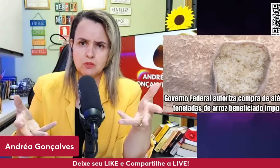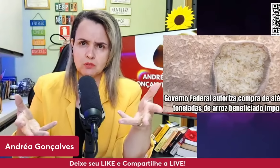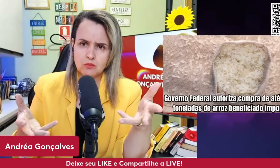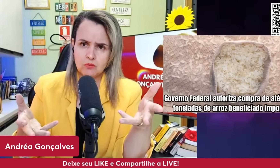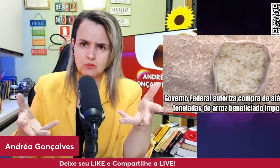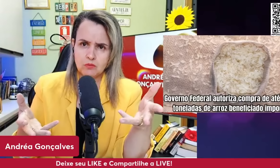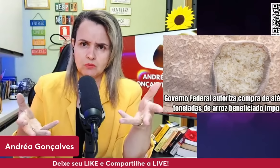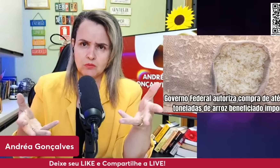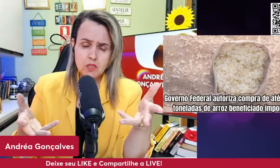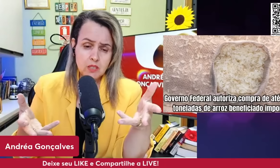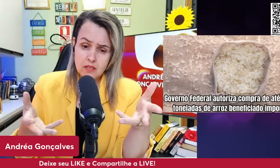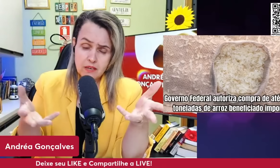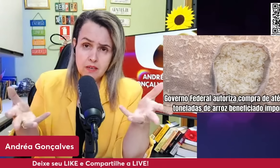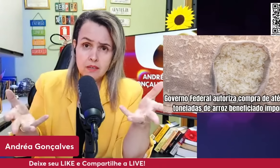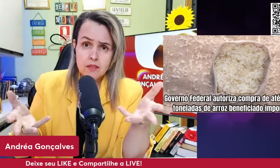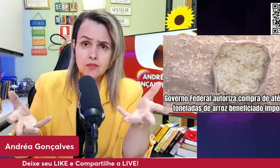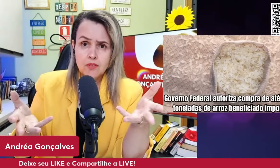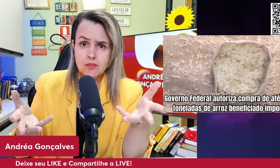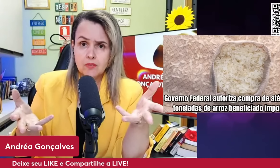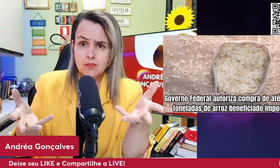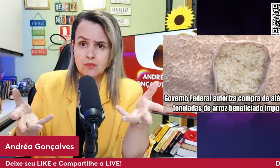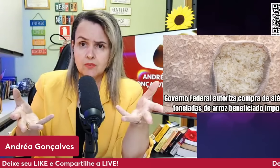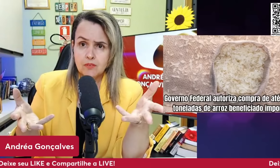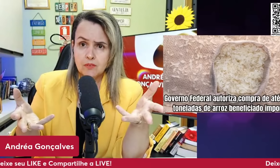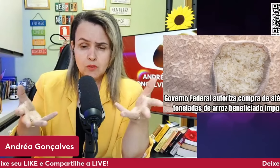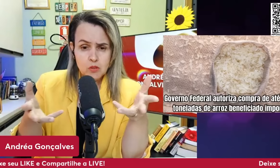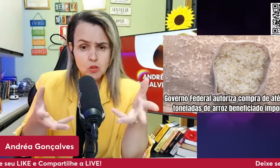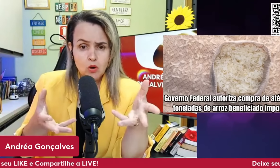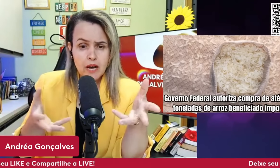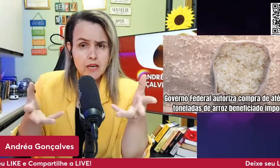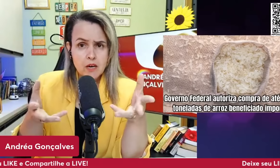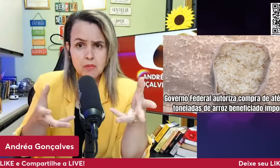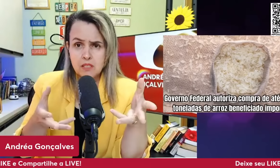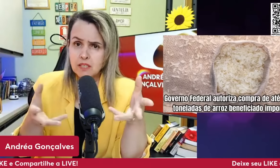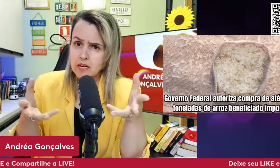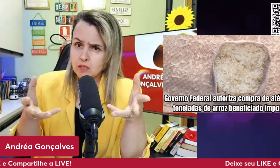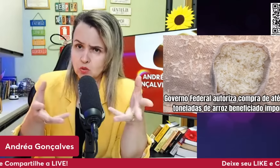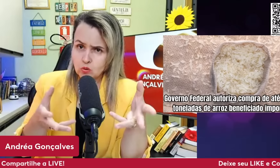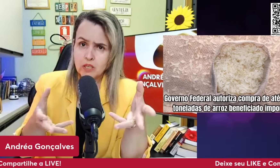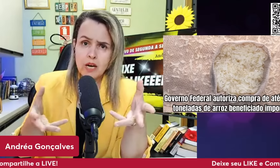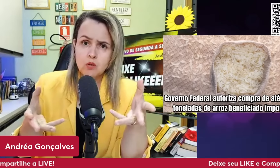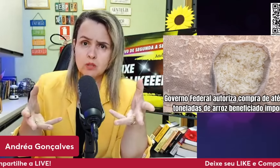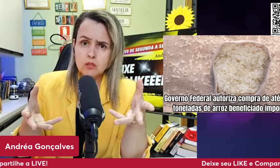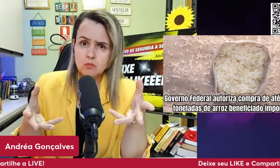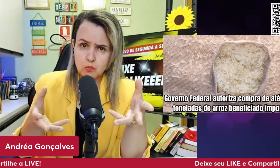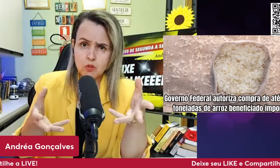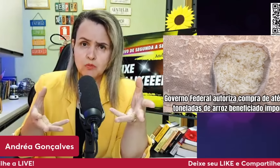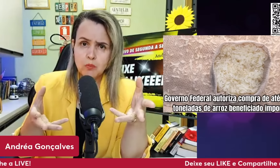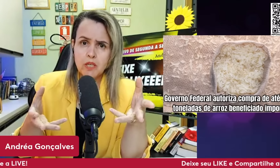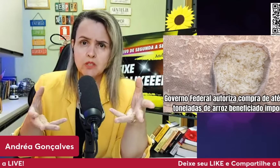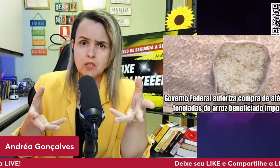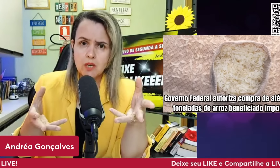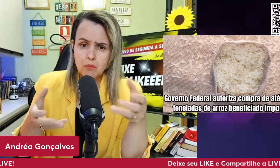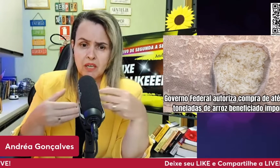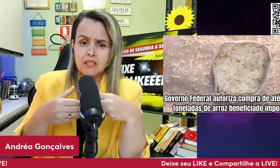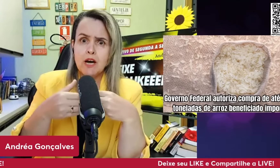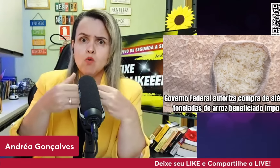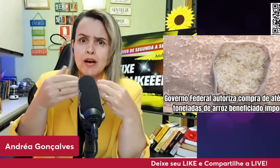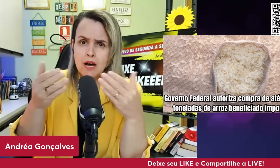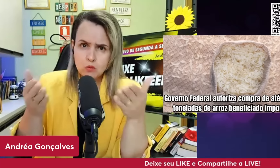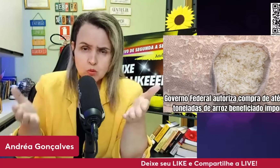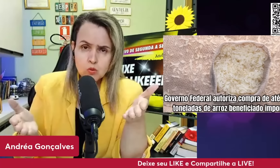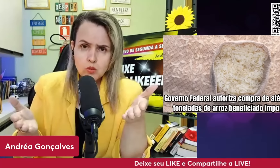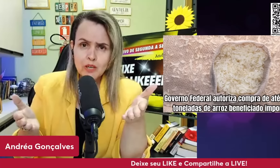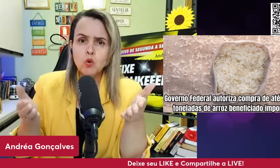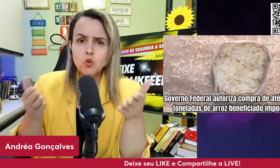brasileiros I André ia iam estocar I armazenar e esconder arroz muito Possivelmente para criar